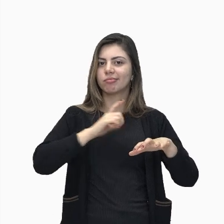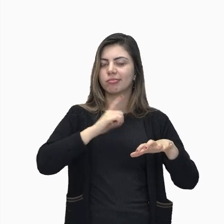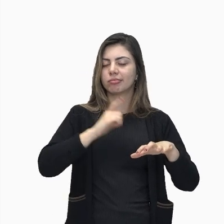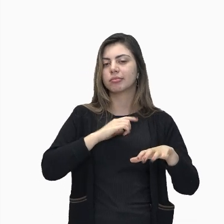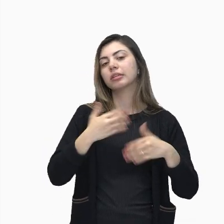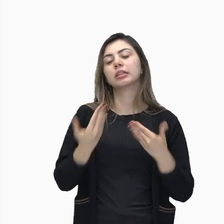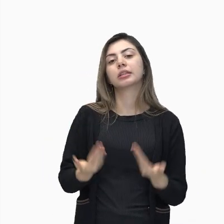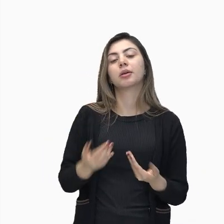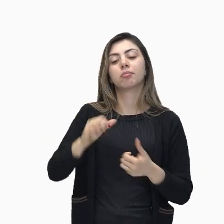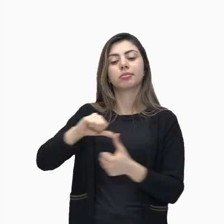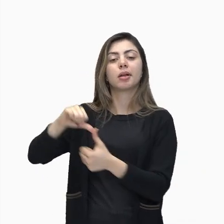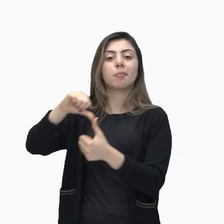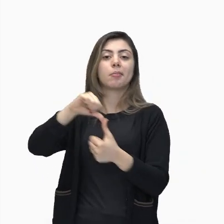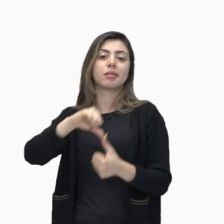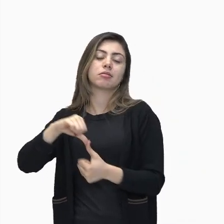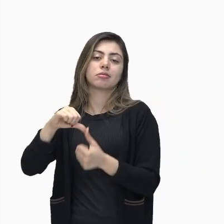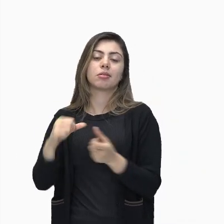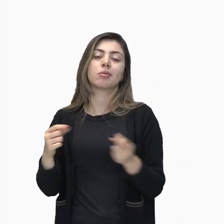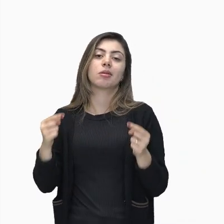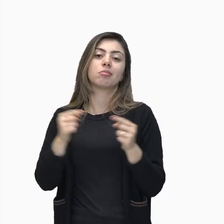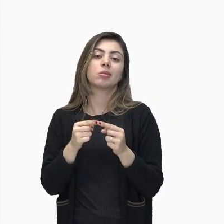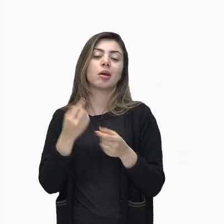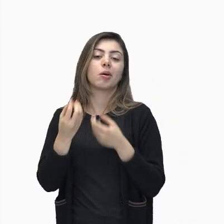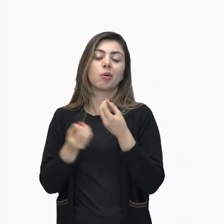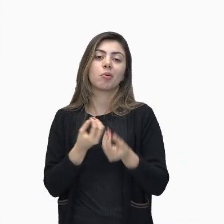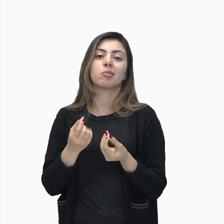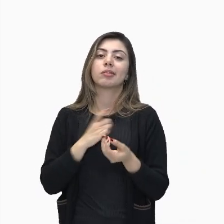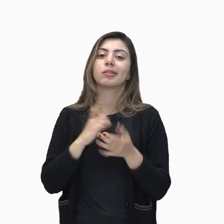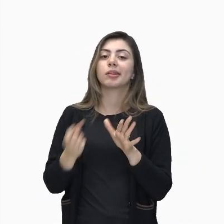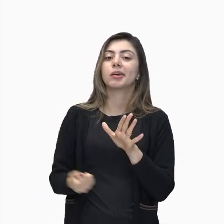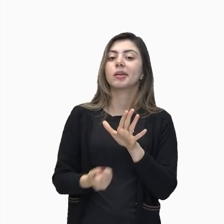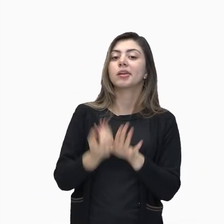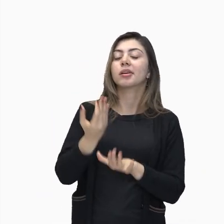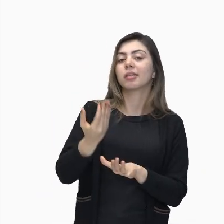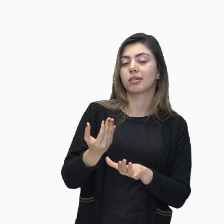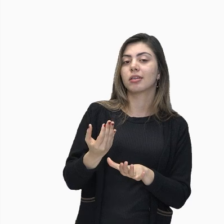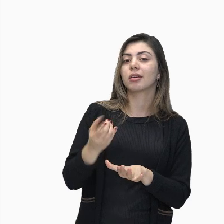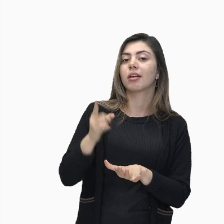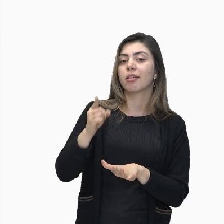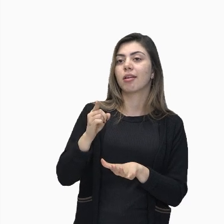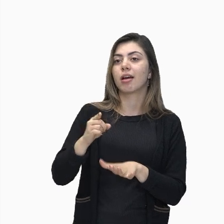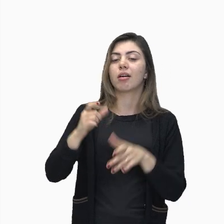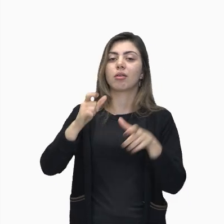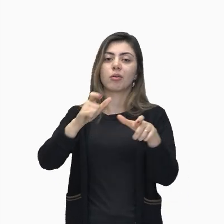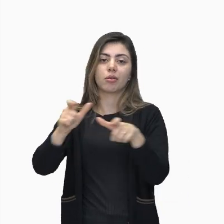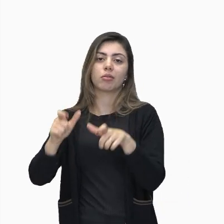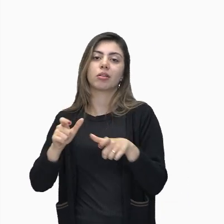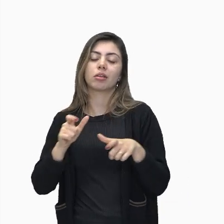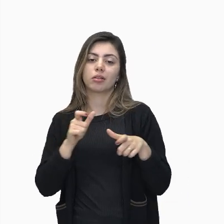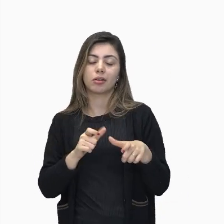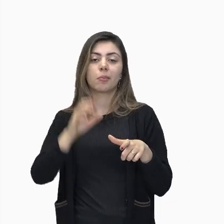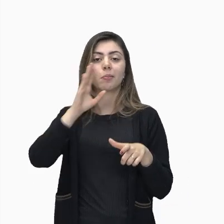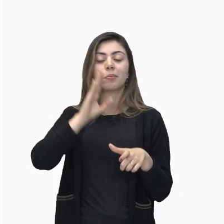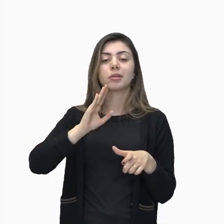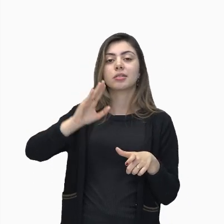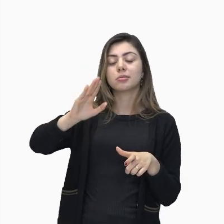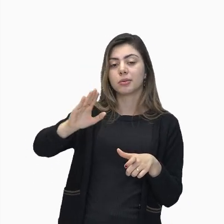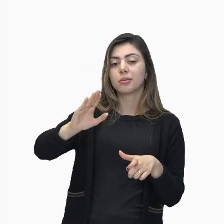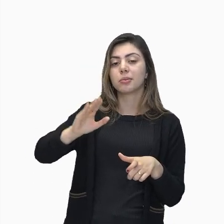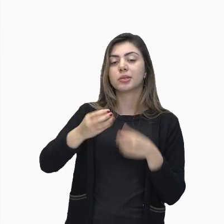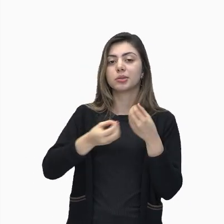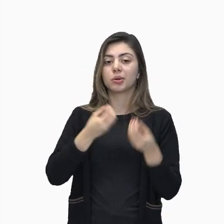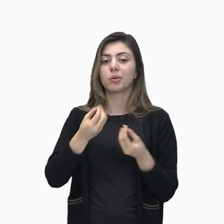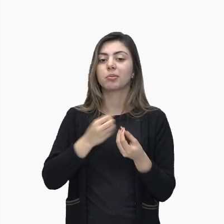caso da América Central, explica a origem das cordilheiras que existem por ali, principalmente no encontro